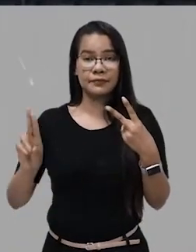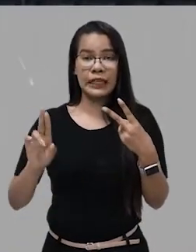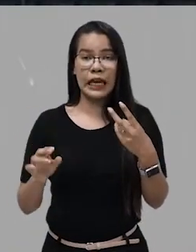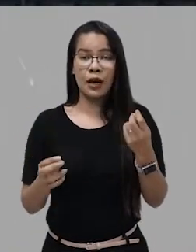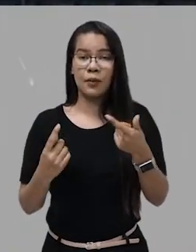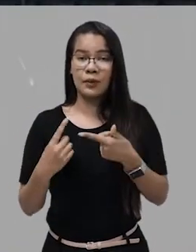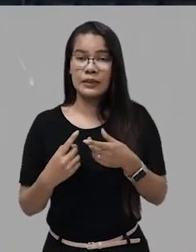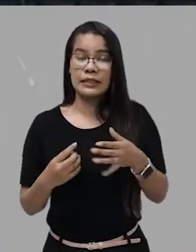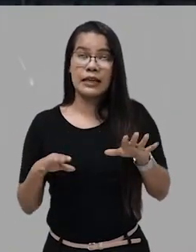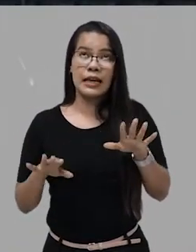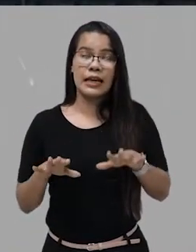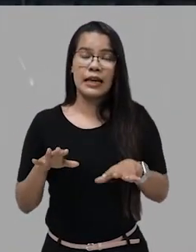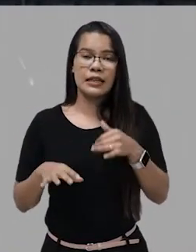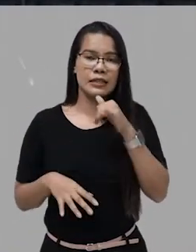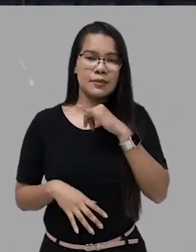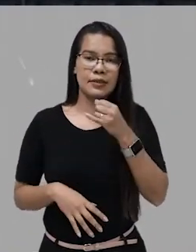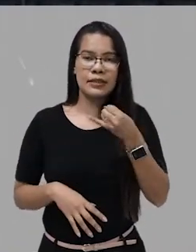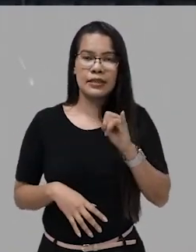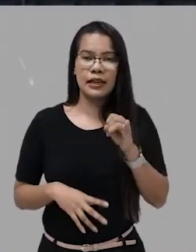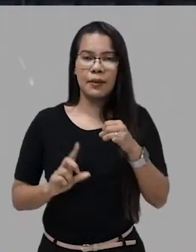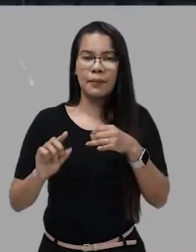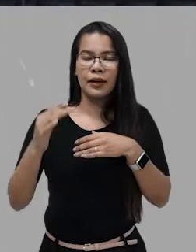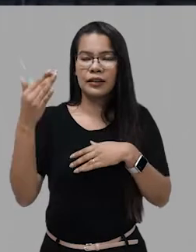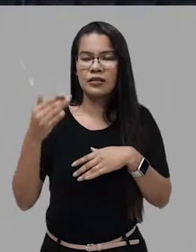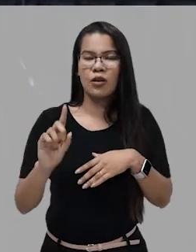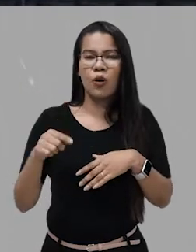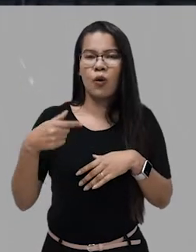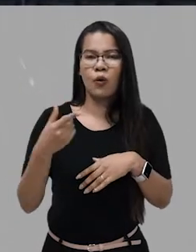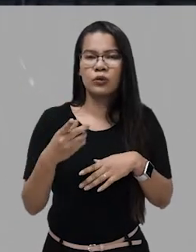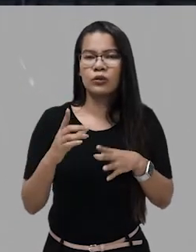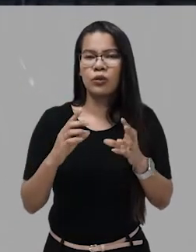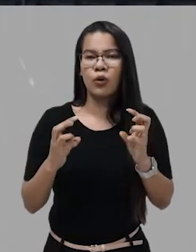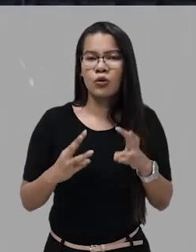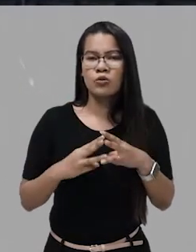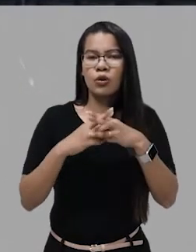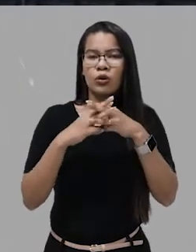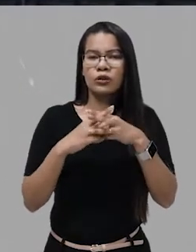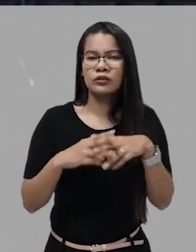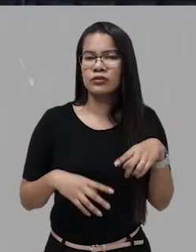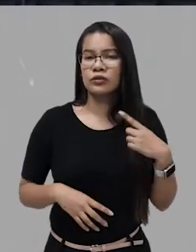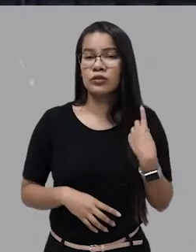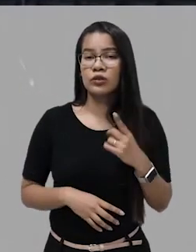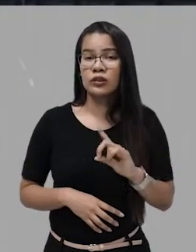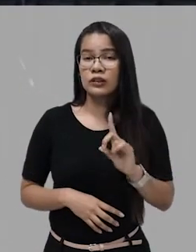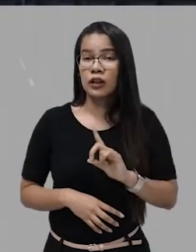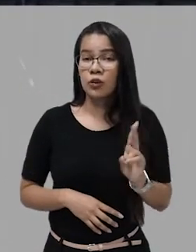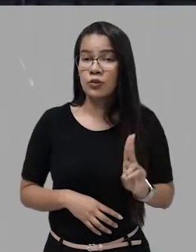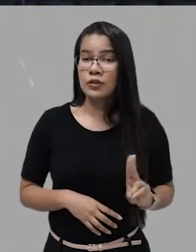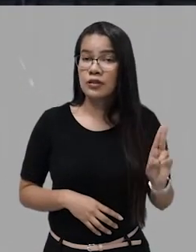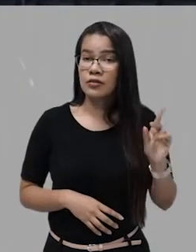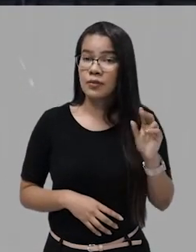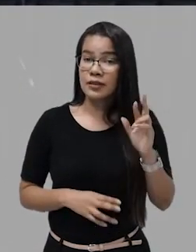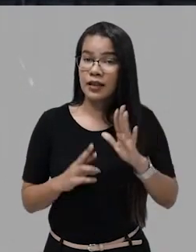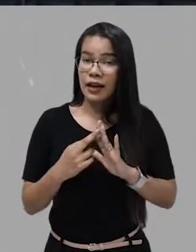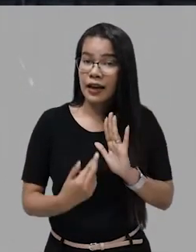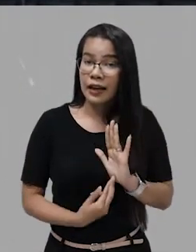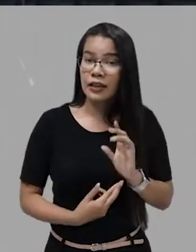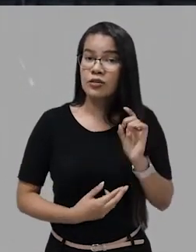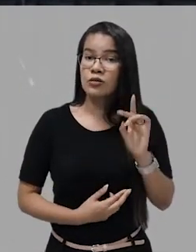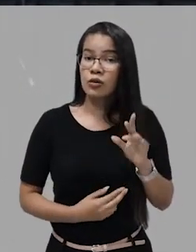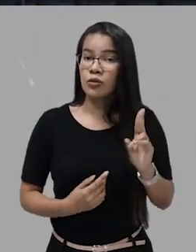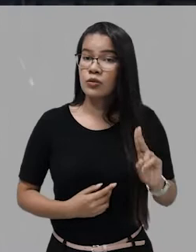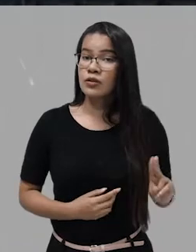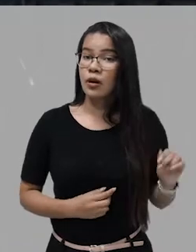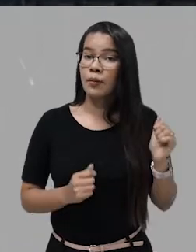P, L, M, N, qualquer outra, a gente não usa essa regra. Nós vamos usar essa regra apenas para o R e para